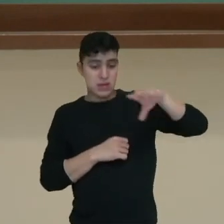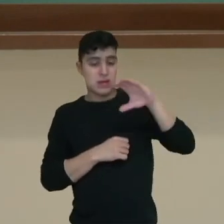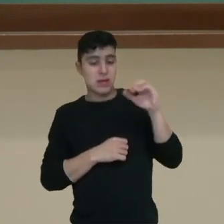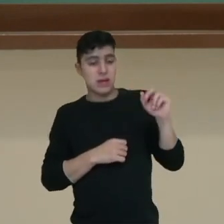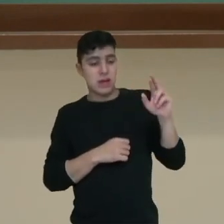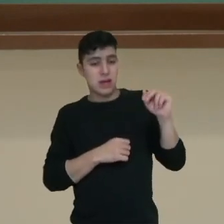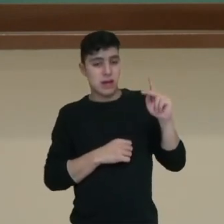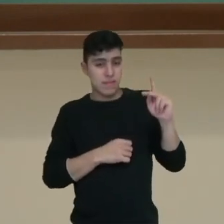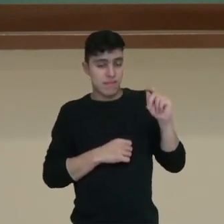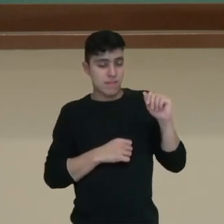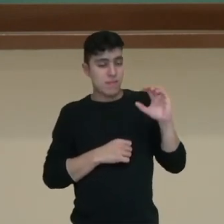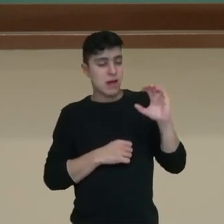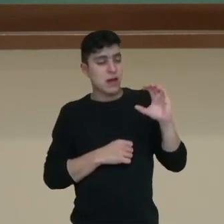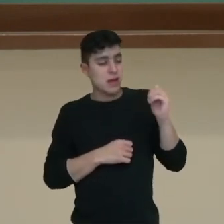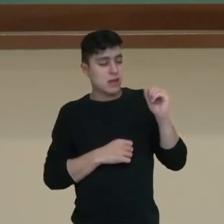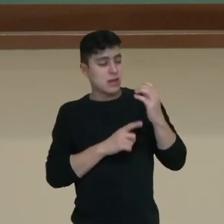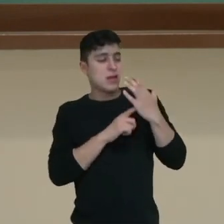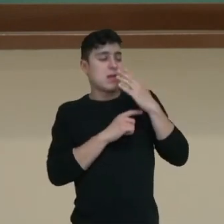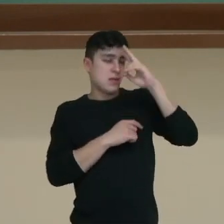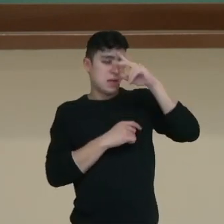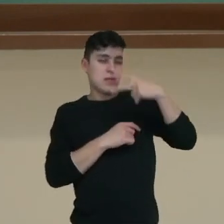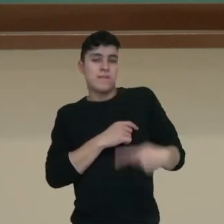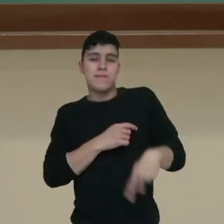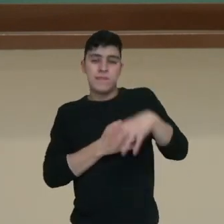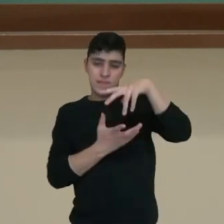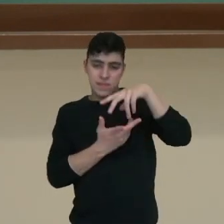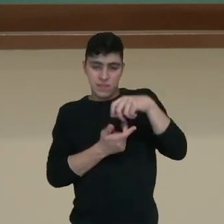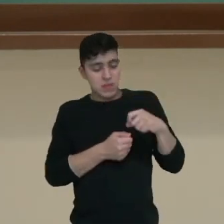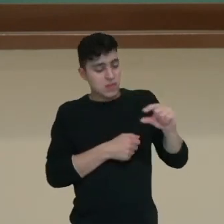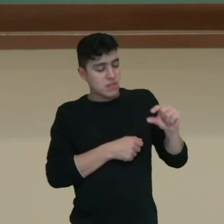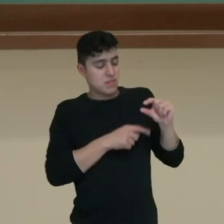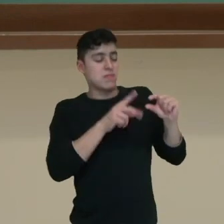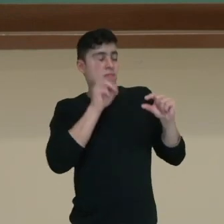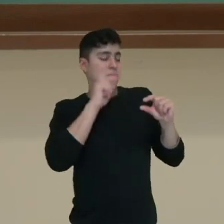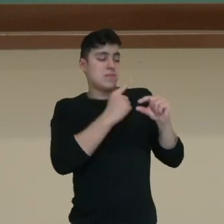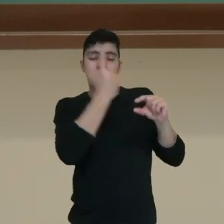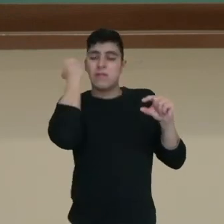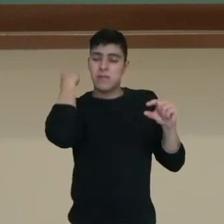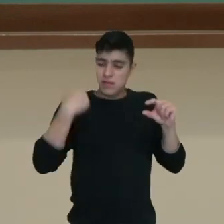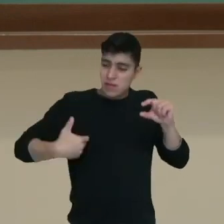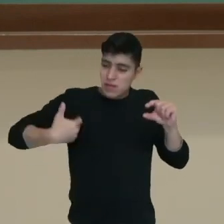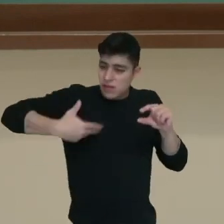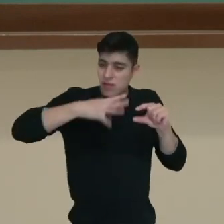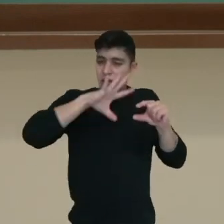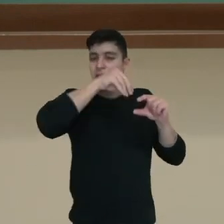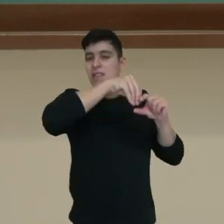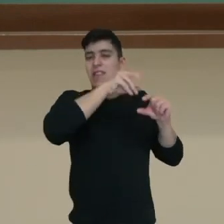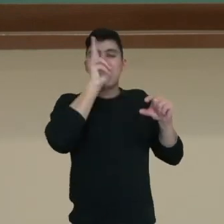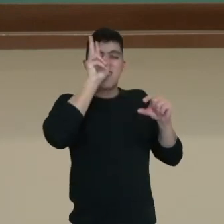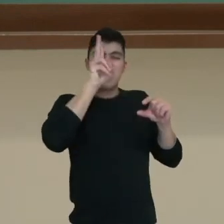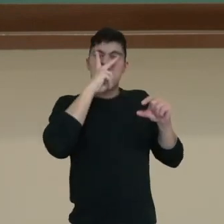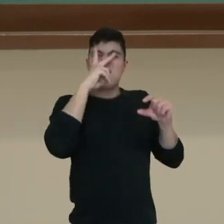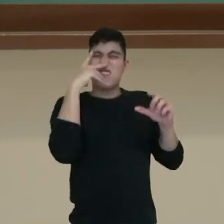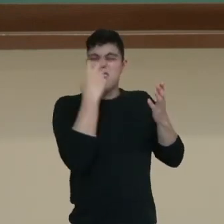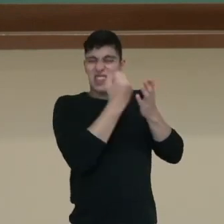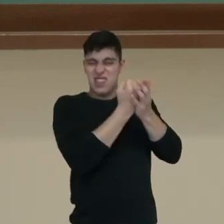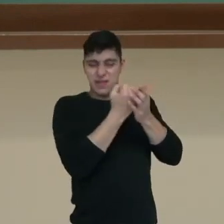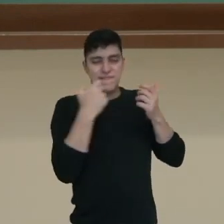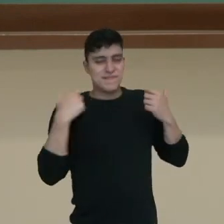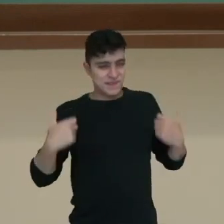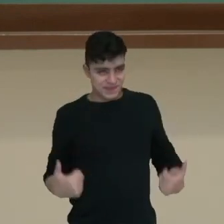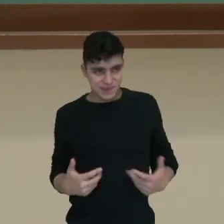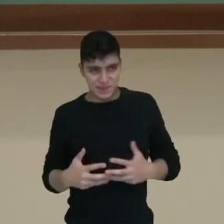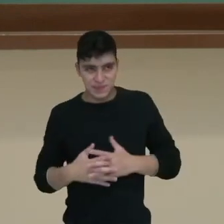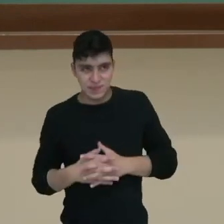Com relação ao nosso planeta, todas as transformações que foram acontecendo ao longo dos anos, né?